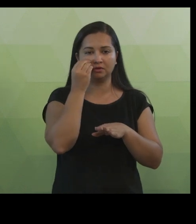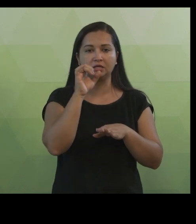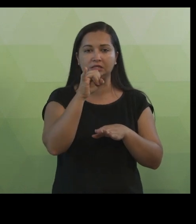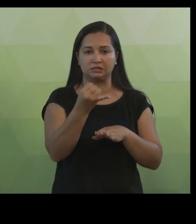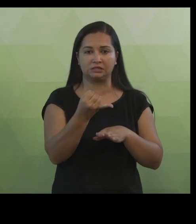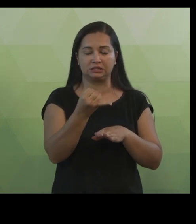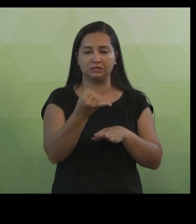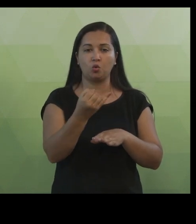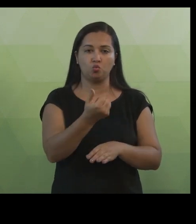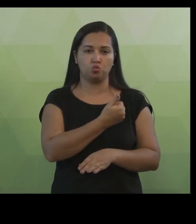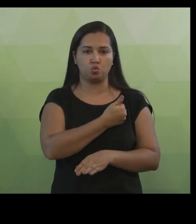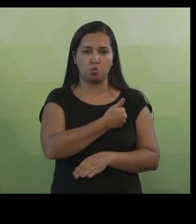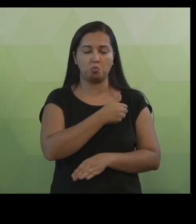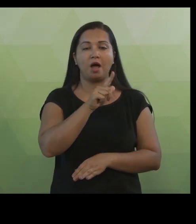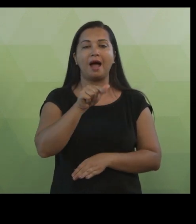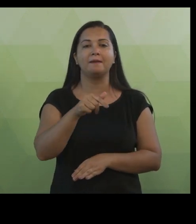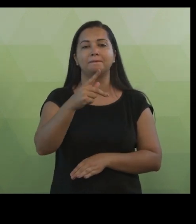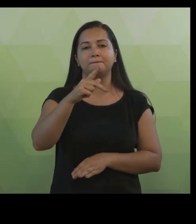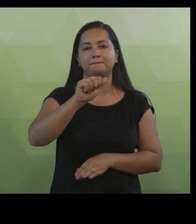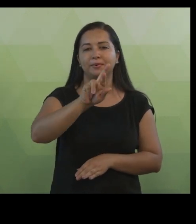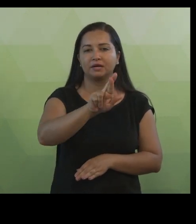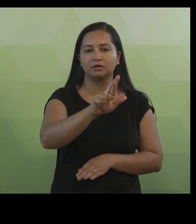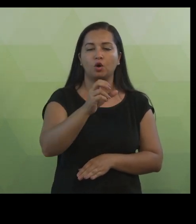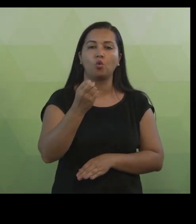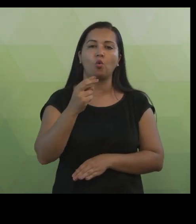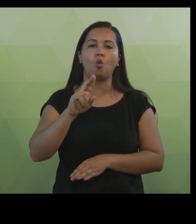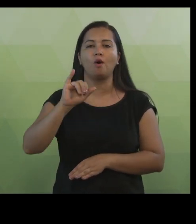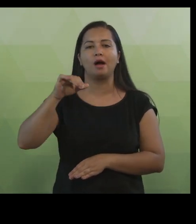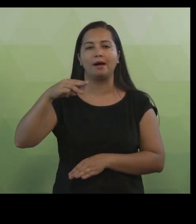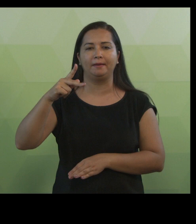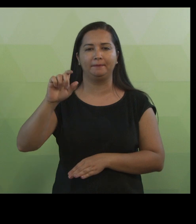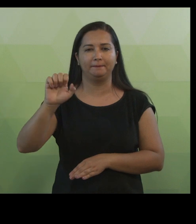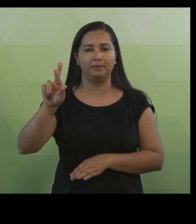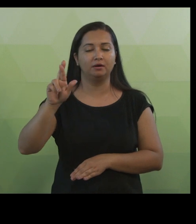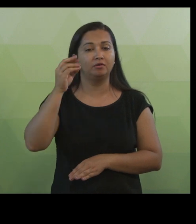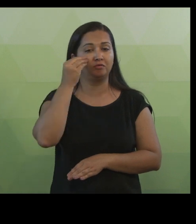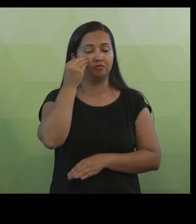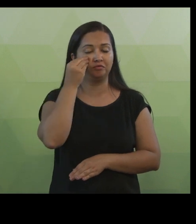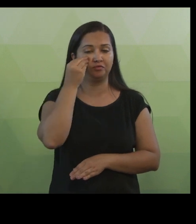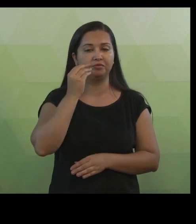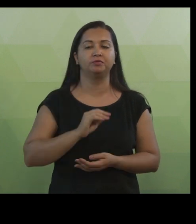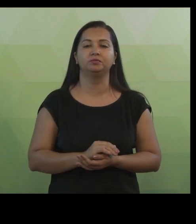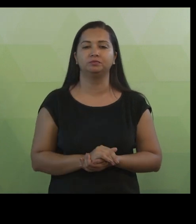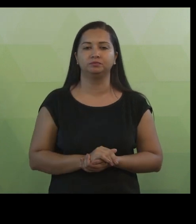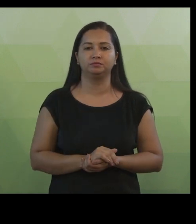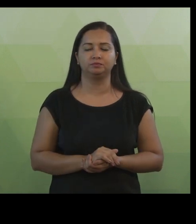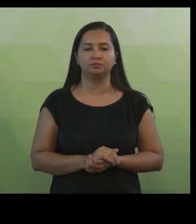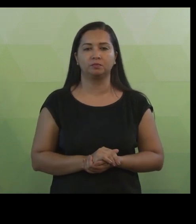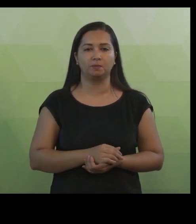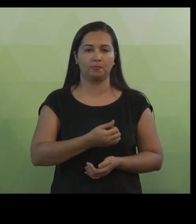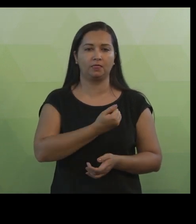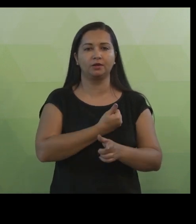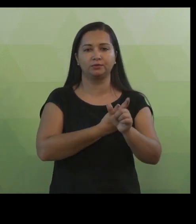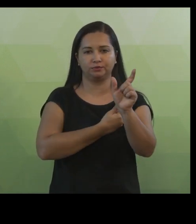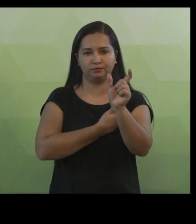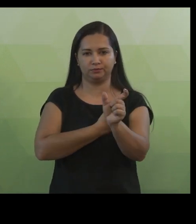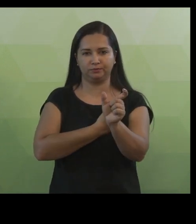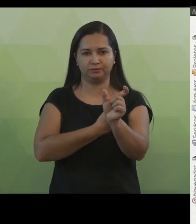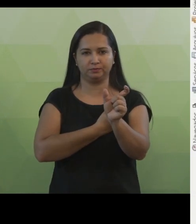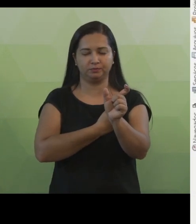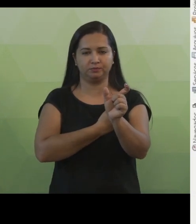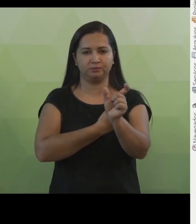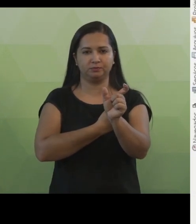chave. Vamos fazer aqui um exemplo do tipo da estrutura condicional